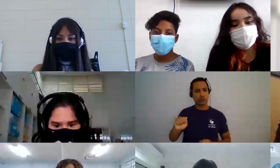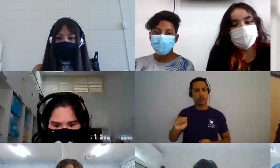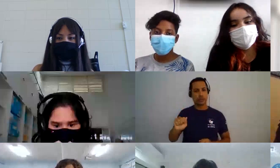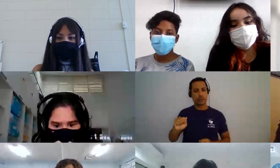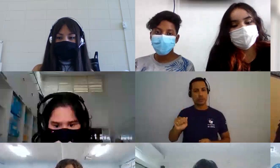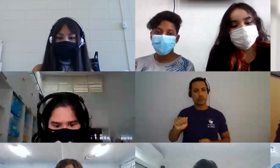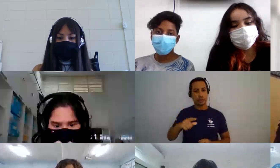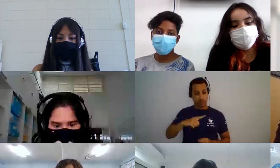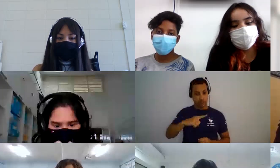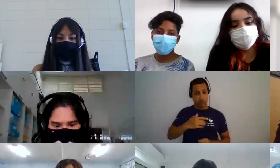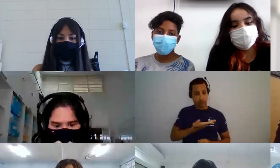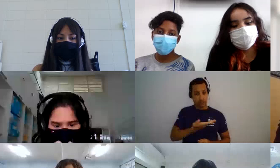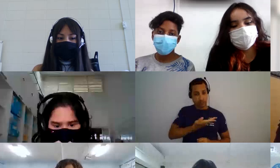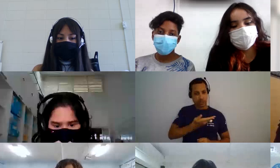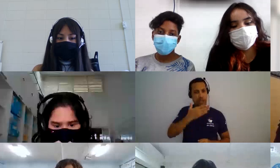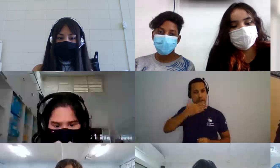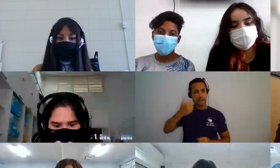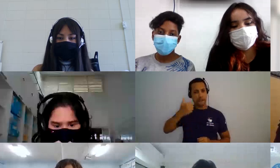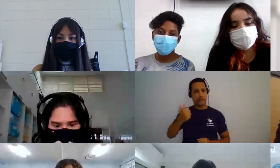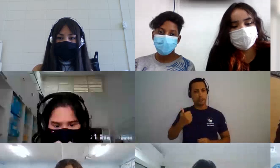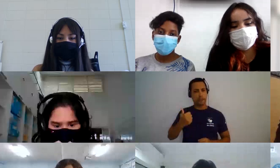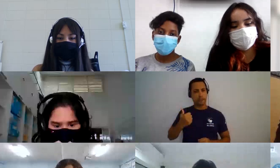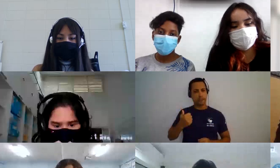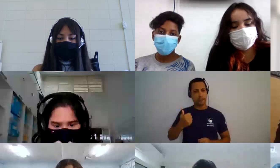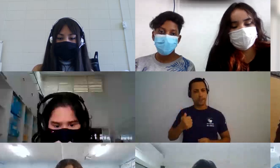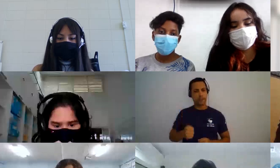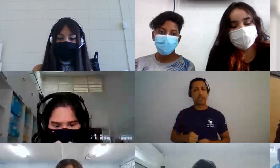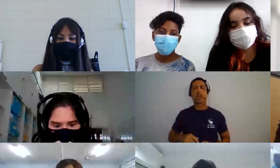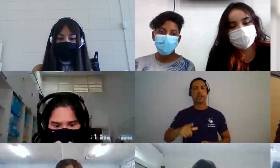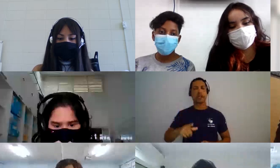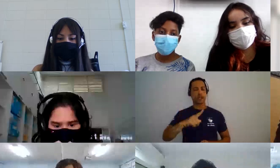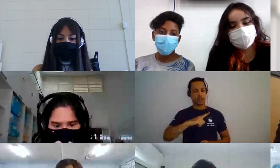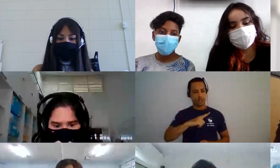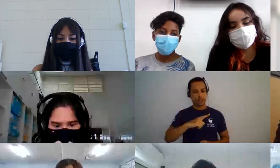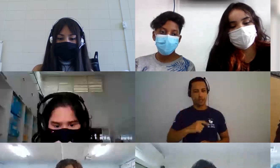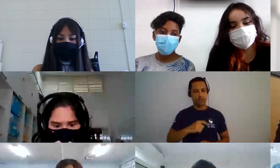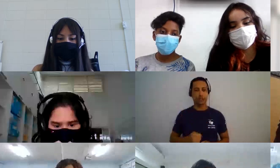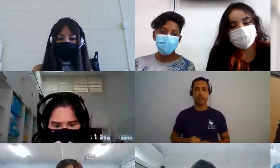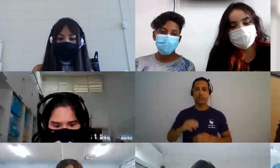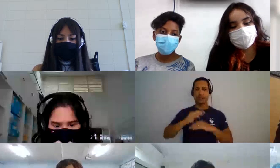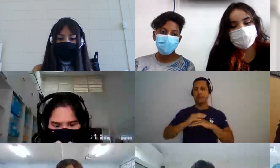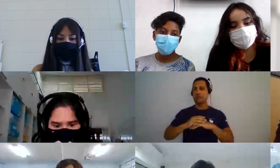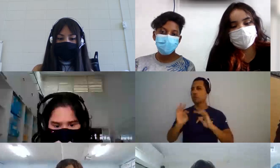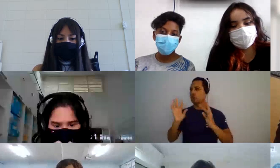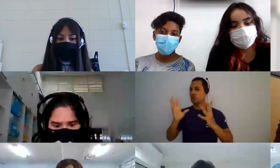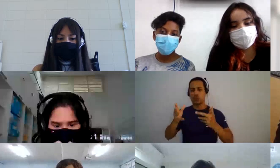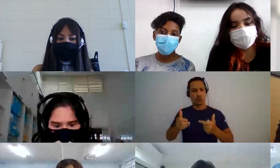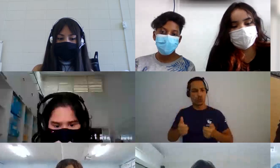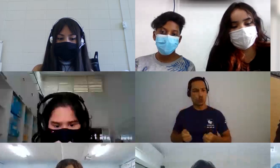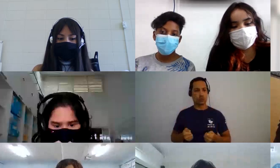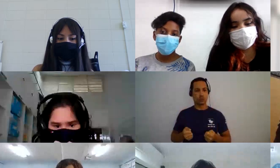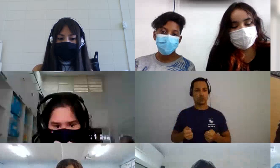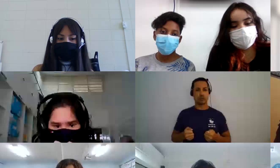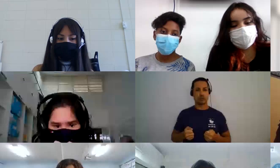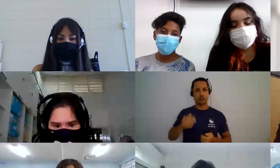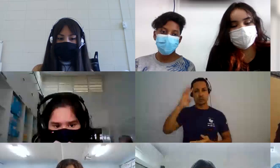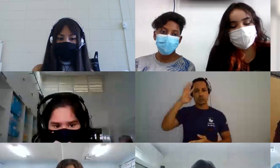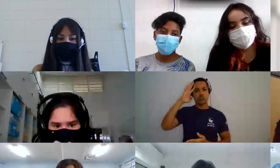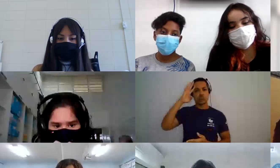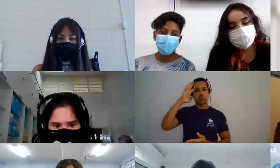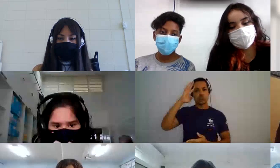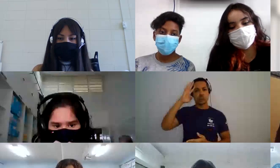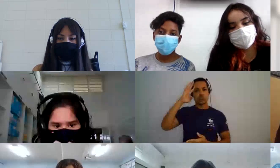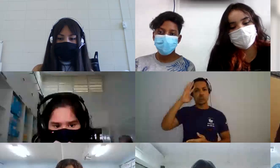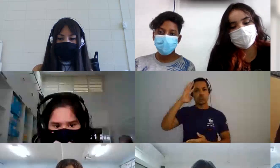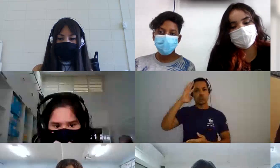Júlia, tem uma melhor amiga, Júlia? Tem. Tem, né? Você não faz tudo por ela? Sim, você não confia plenamente